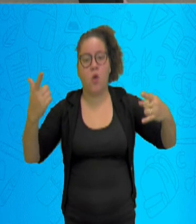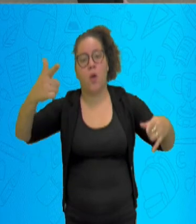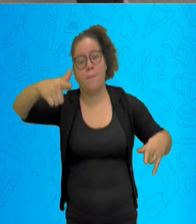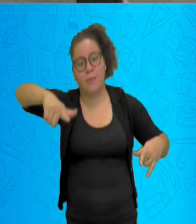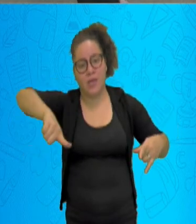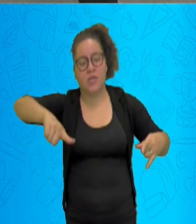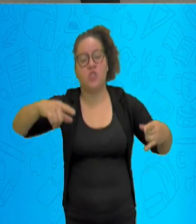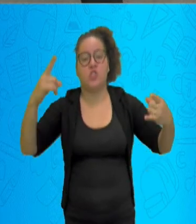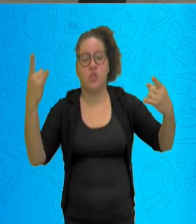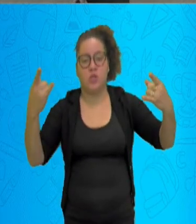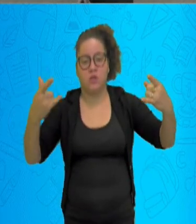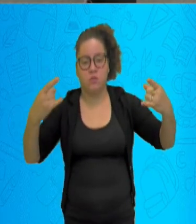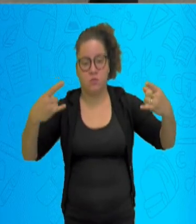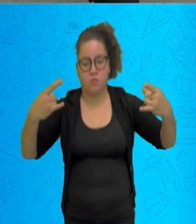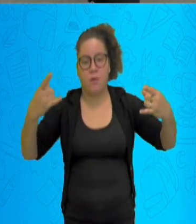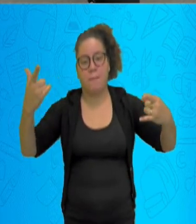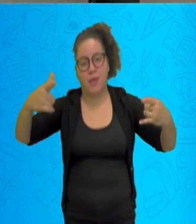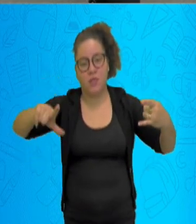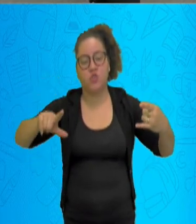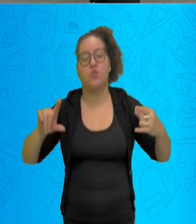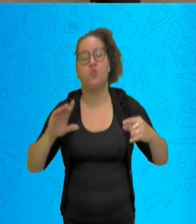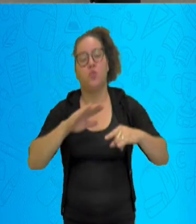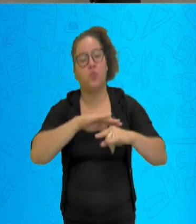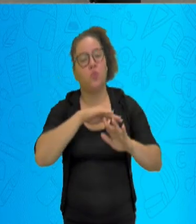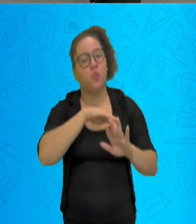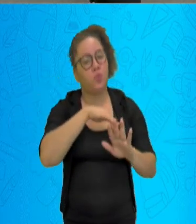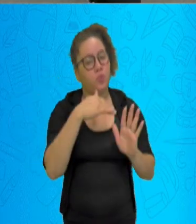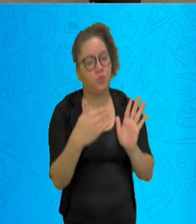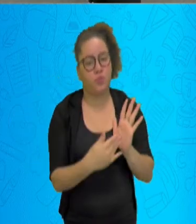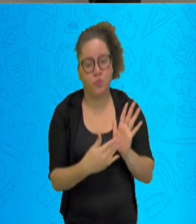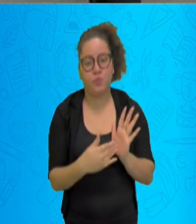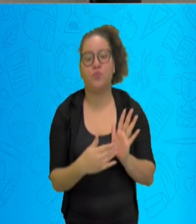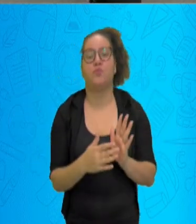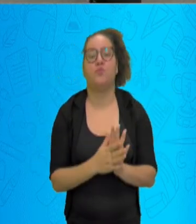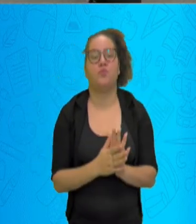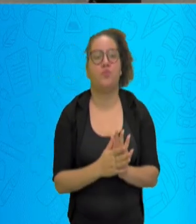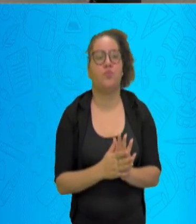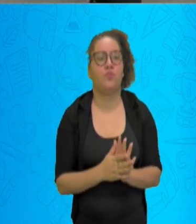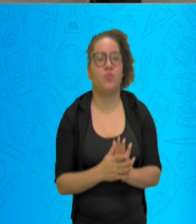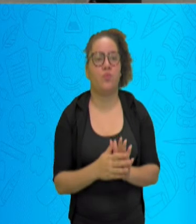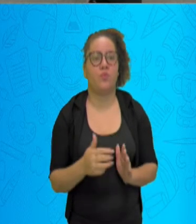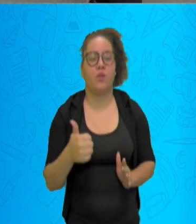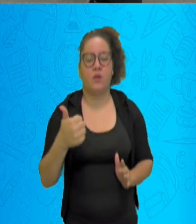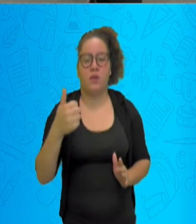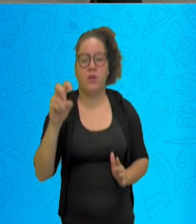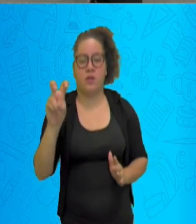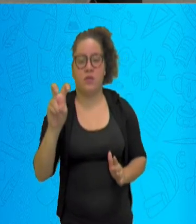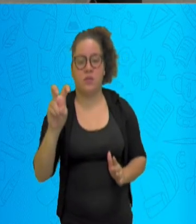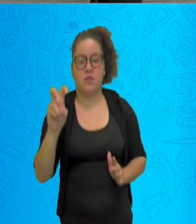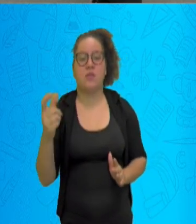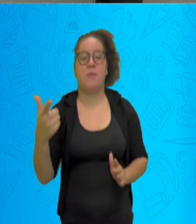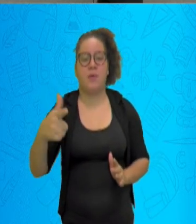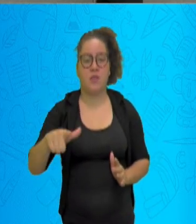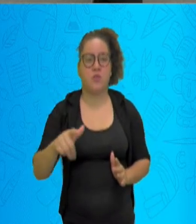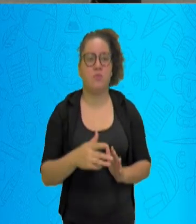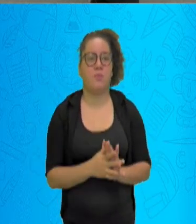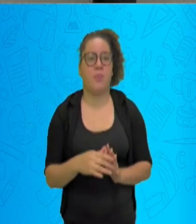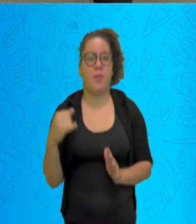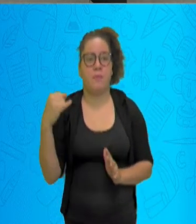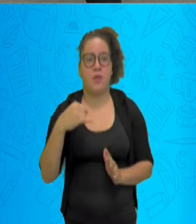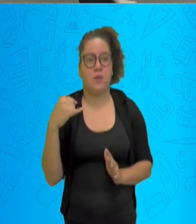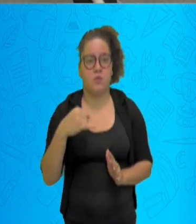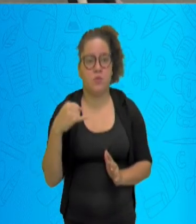colchete todo. Então, olha, 15, eu estou repetindo 15 menos. Eu